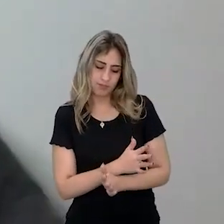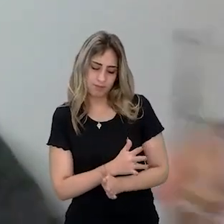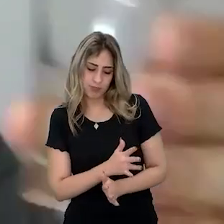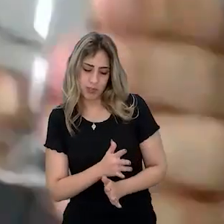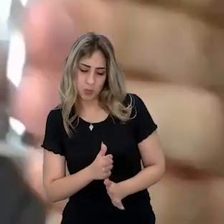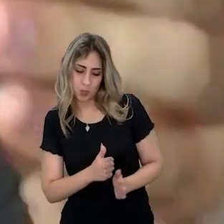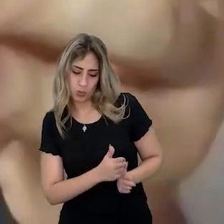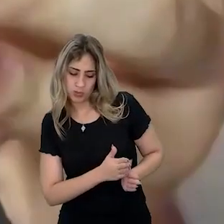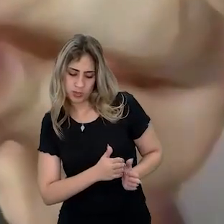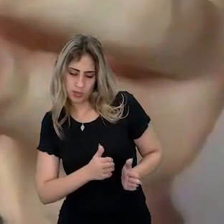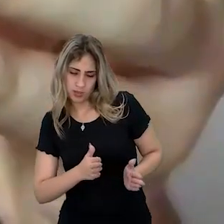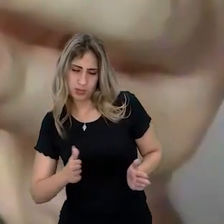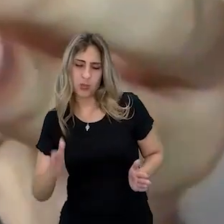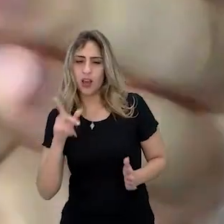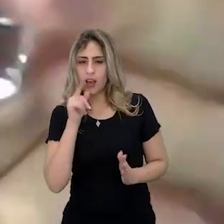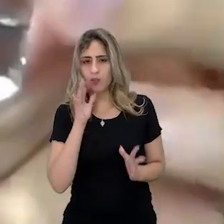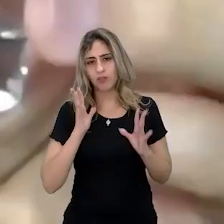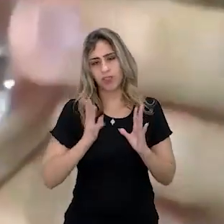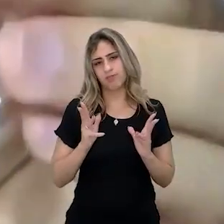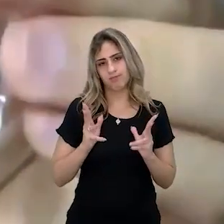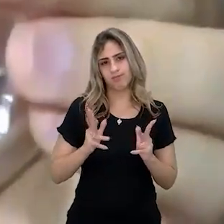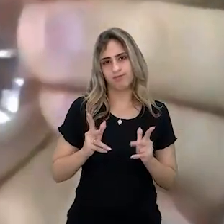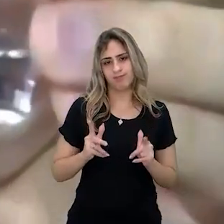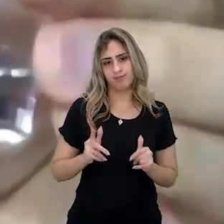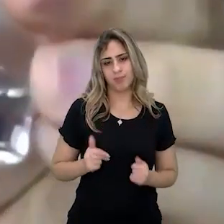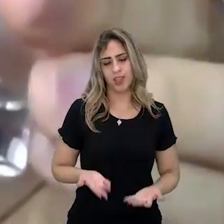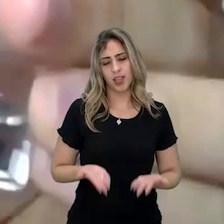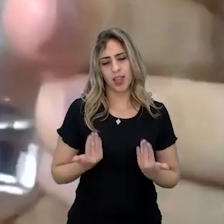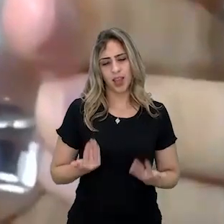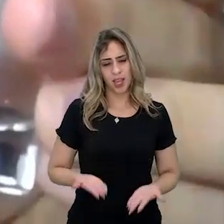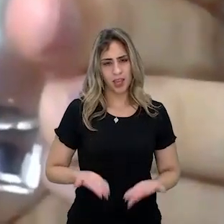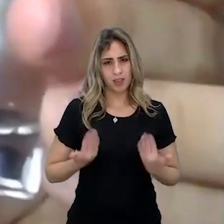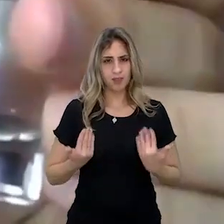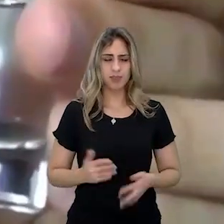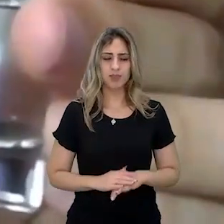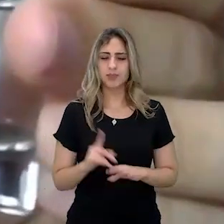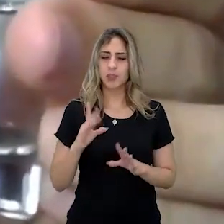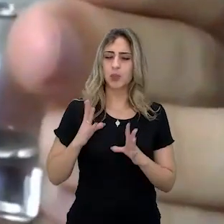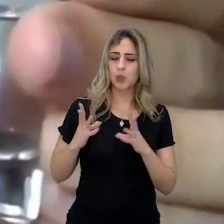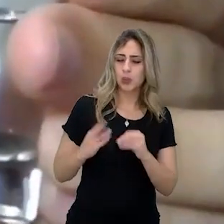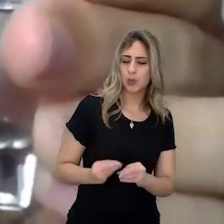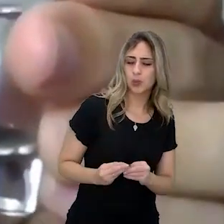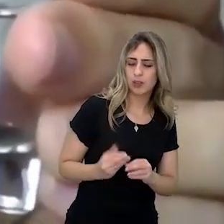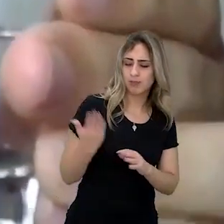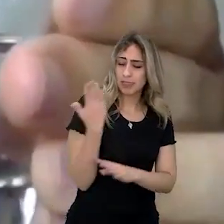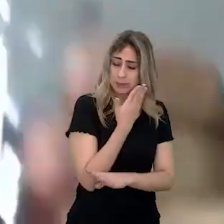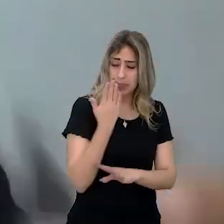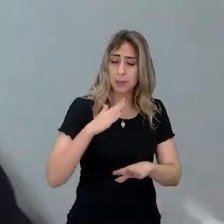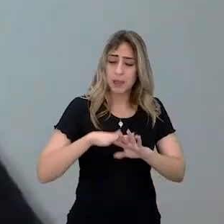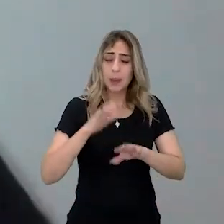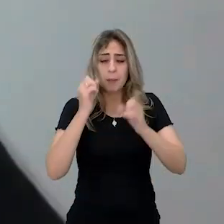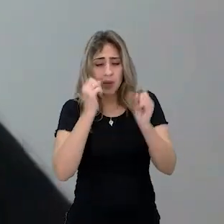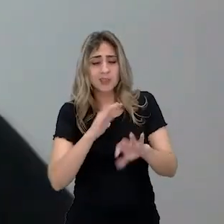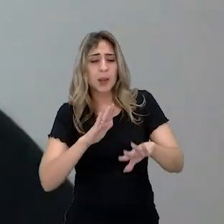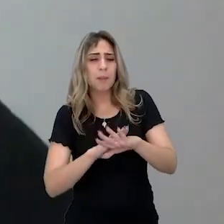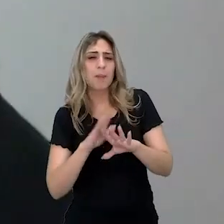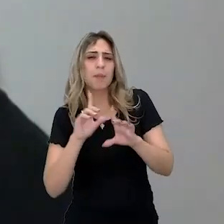processo de filtração, que a água fique levemente, né, não completamente translúcida, mas que ela possa